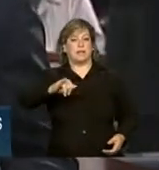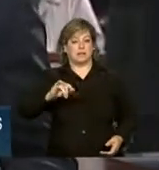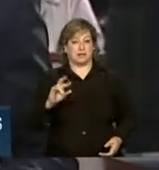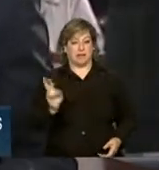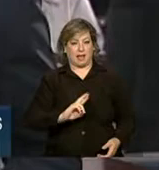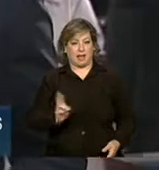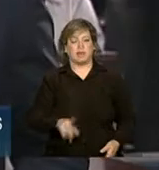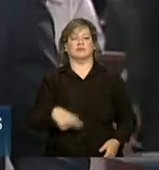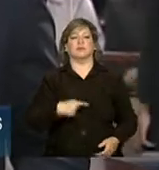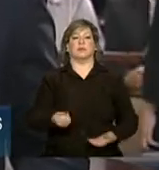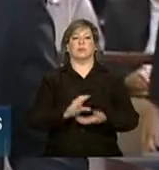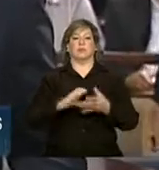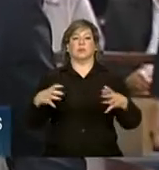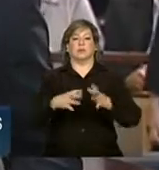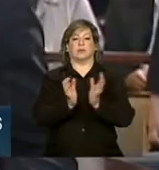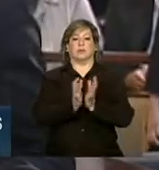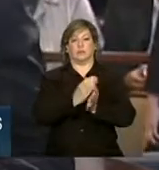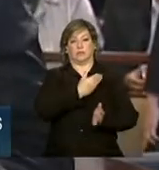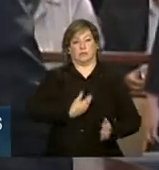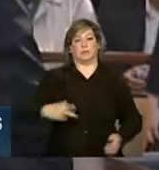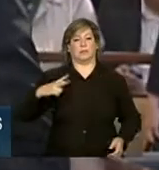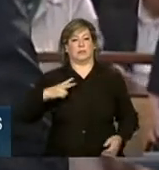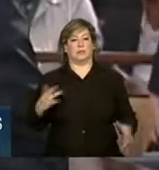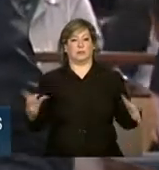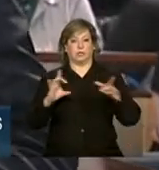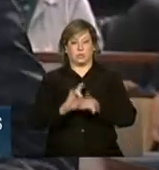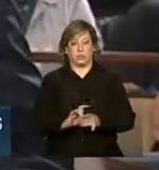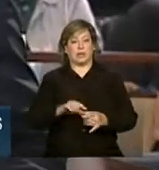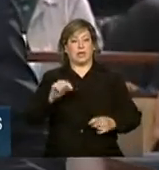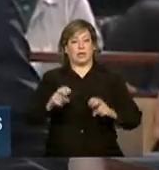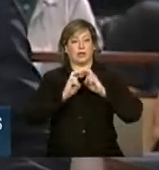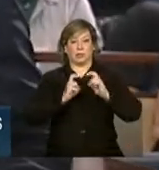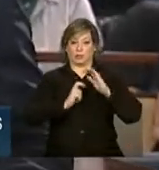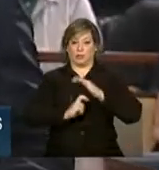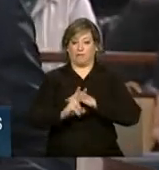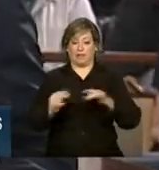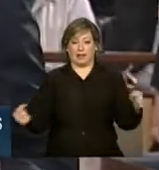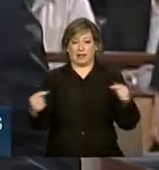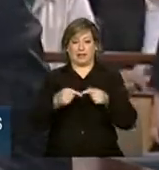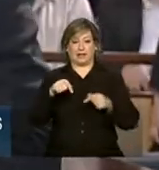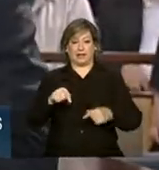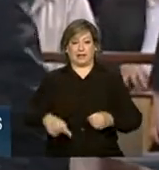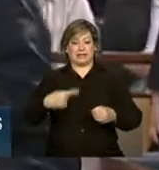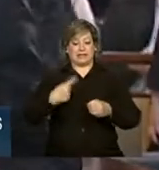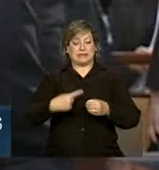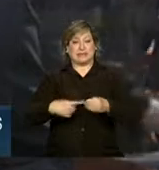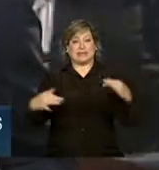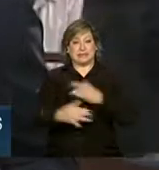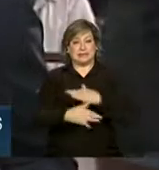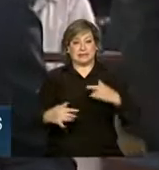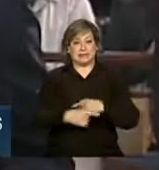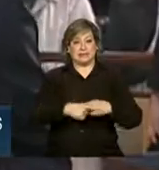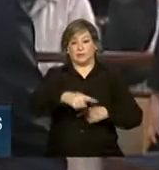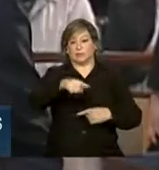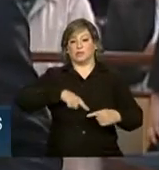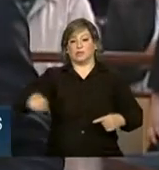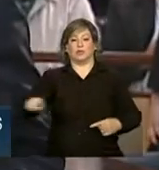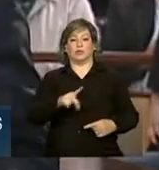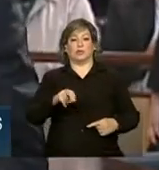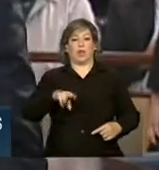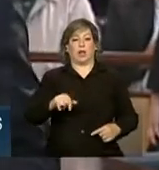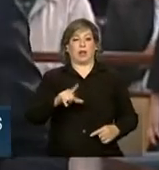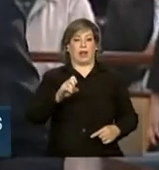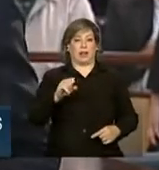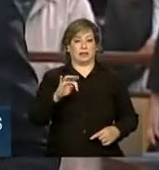de parcerias público-privadas. O metrô vai ligar aqui o centro da cidade com as zonas norte e leste da capital gaúcha.